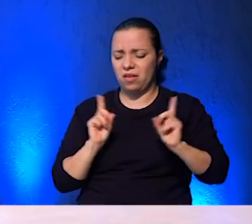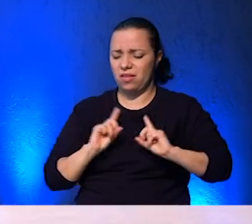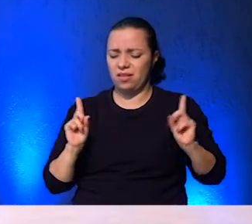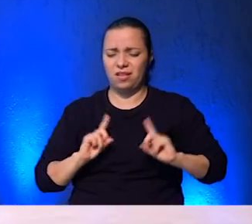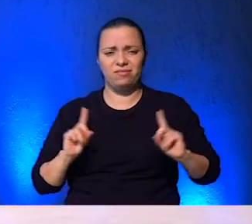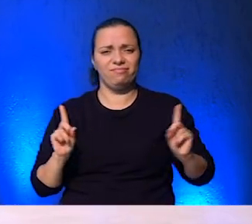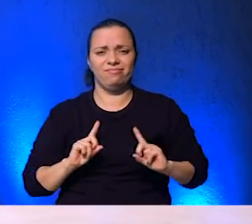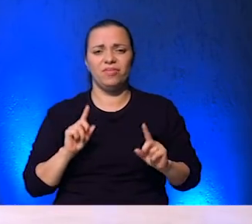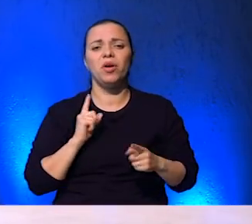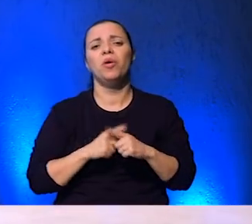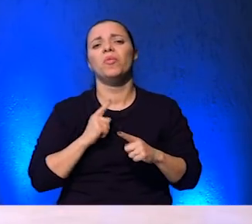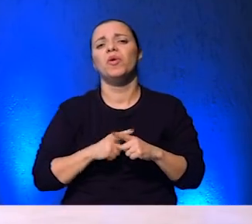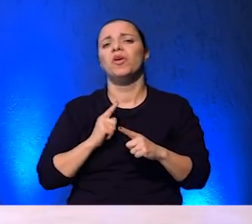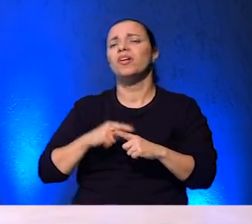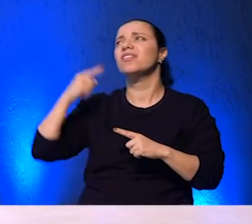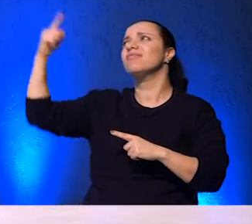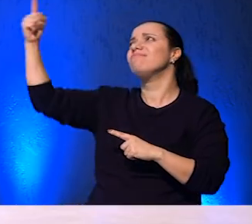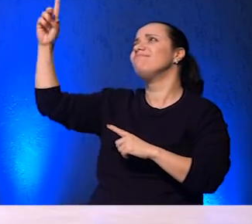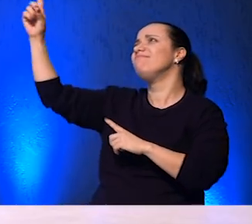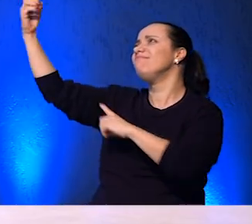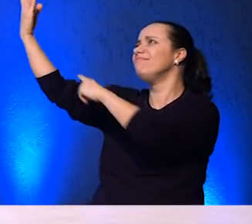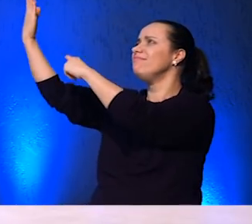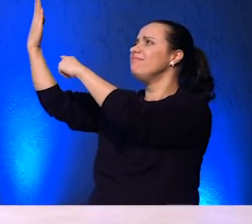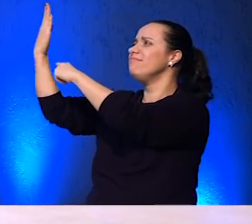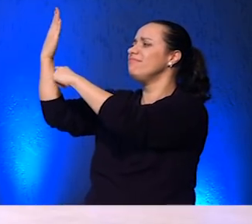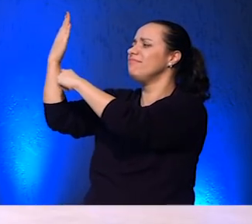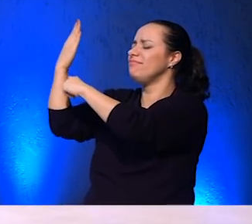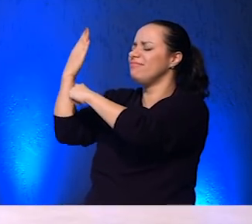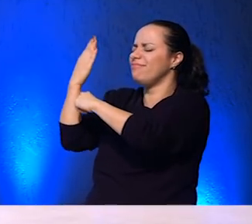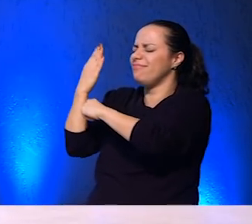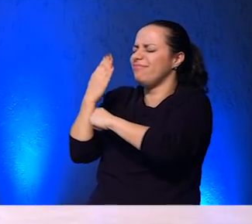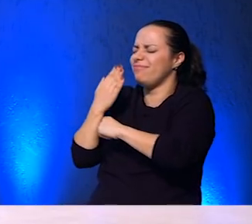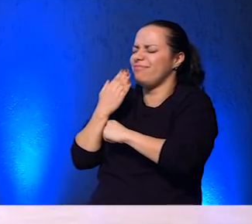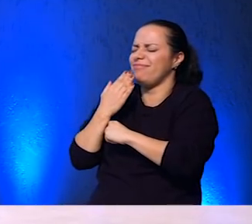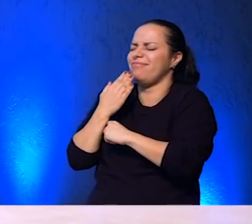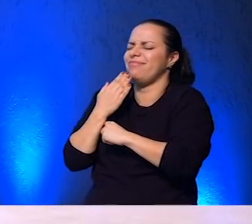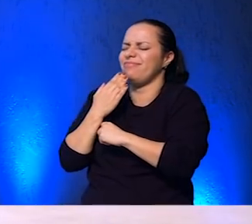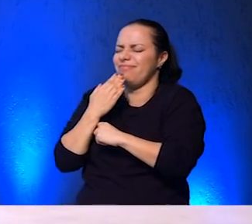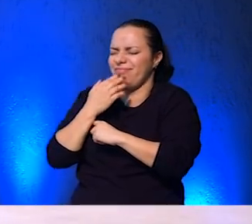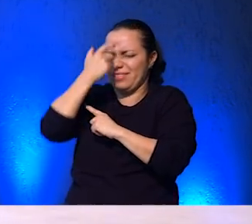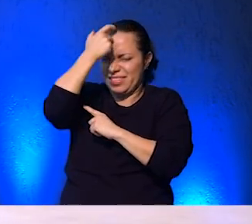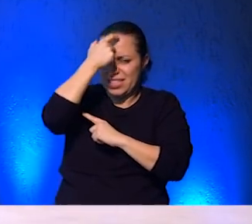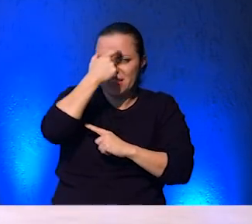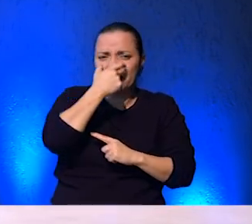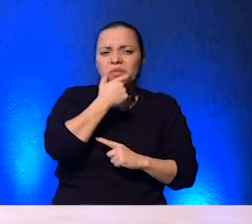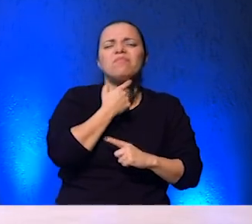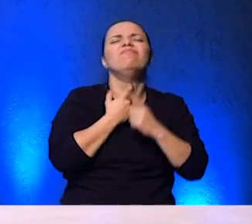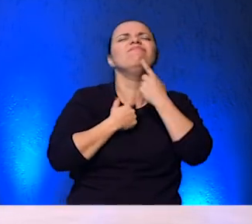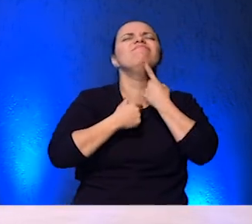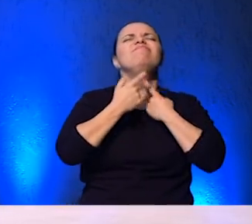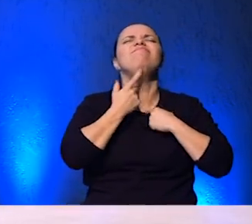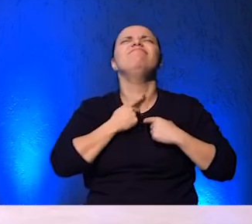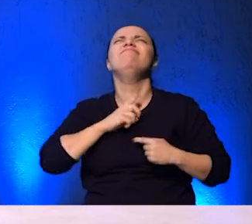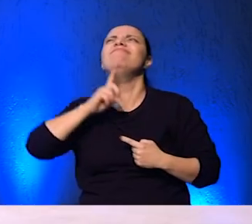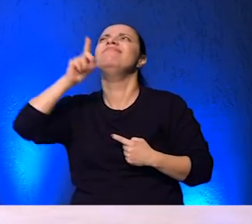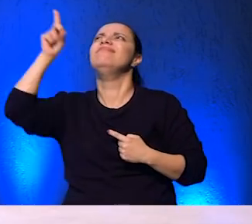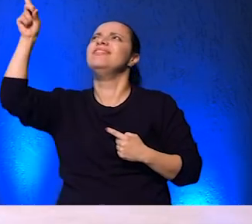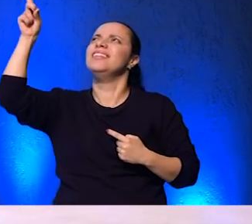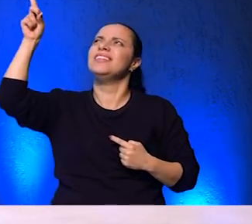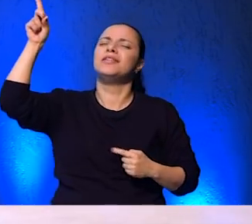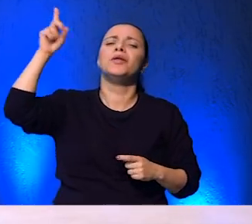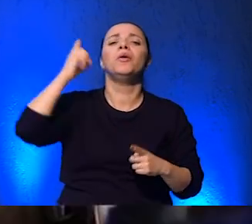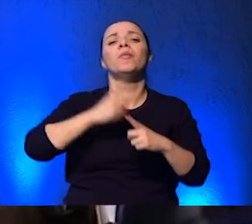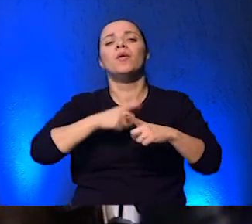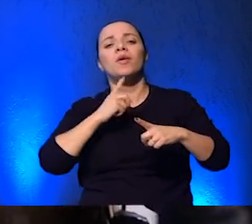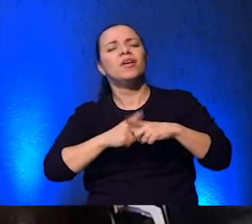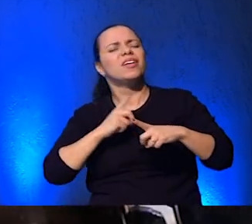tudo bem por favor e comprar e